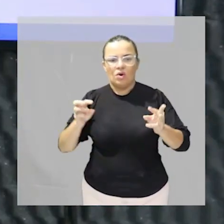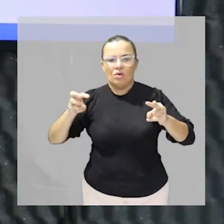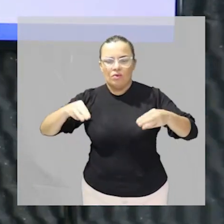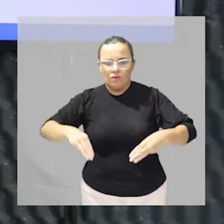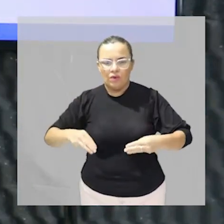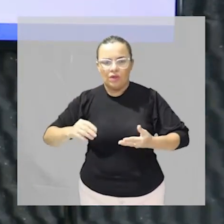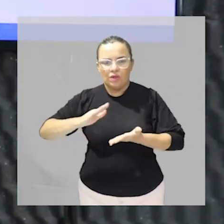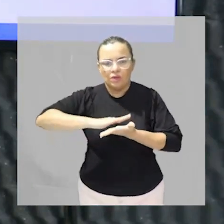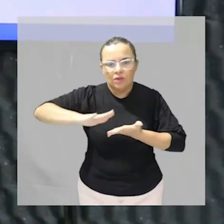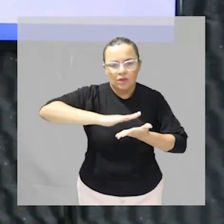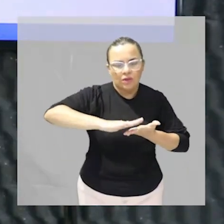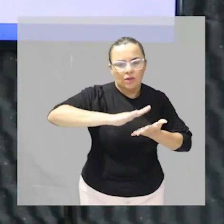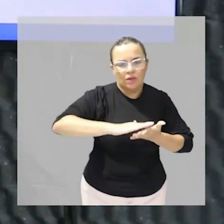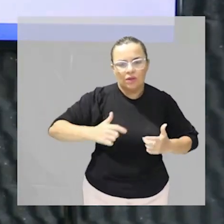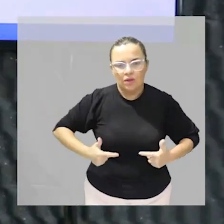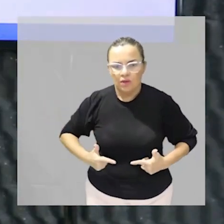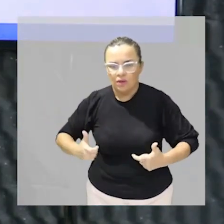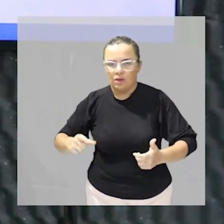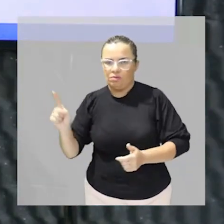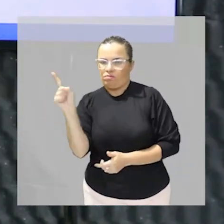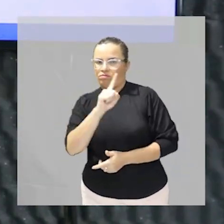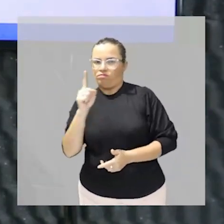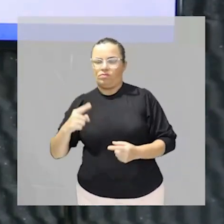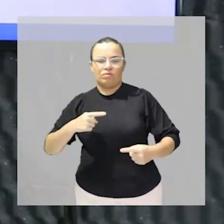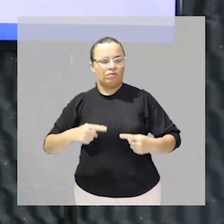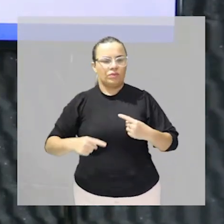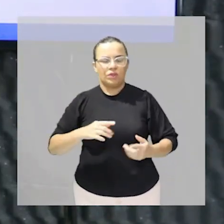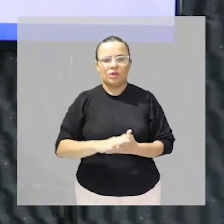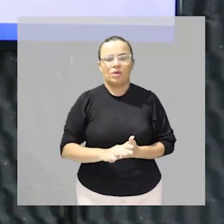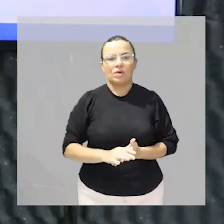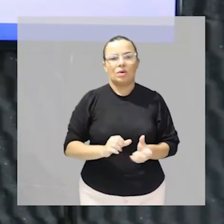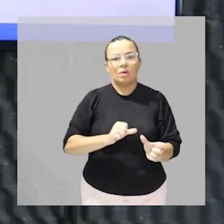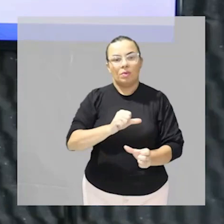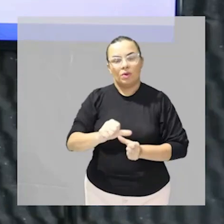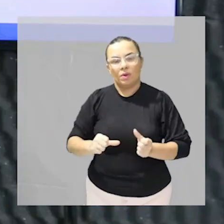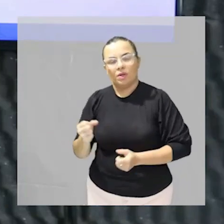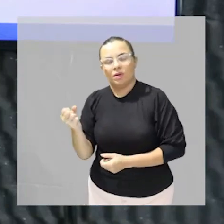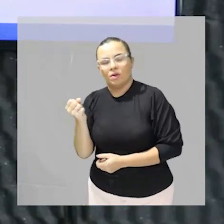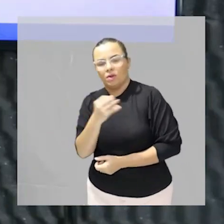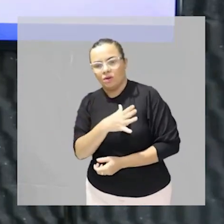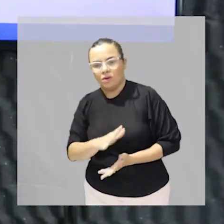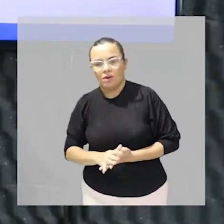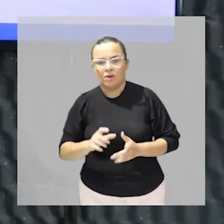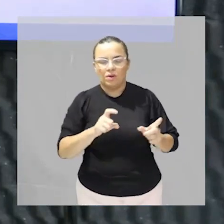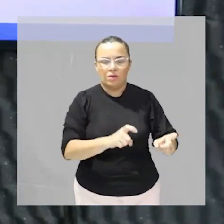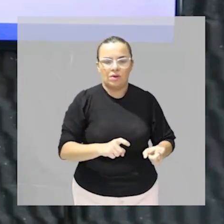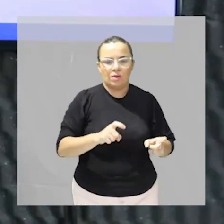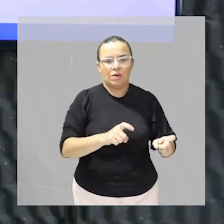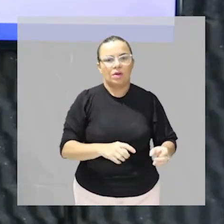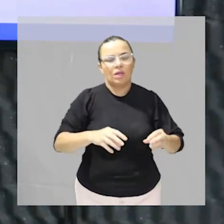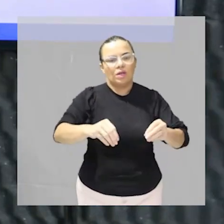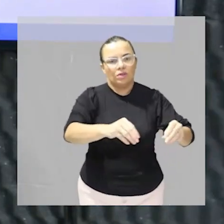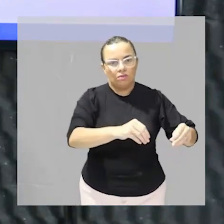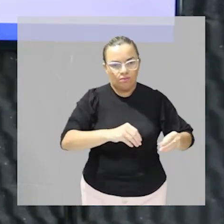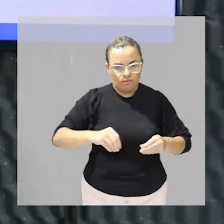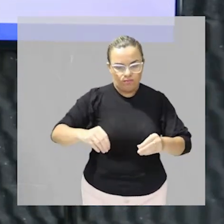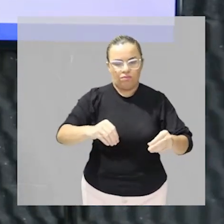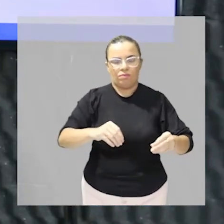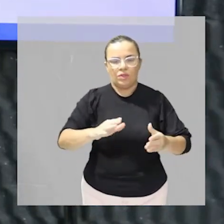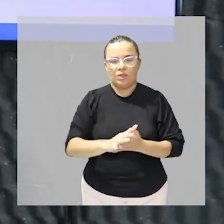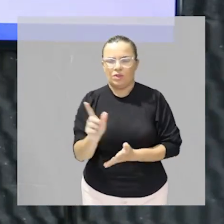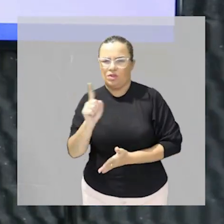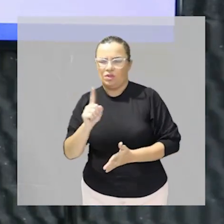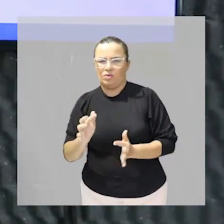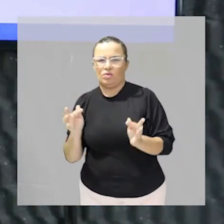exemplo, Tibério falava de uma reforma agrária, com as terras conquistadas pelo Estado, e não do fim dos gastos com as